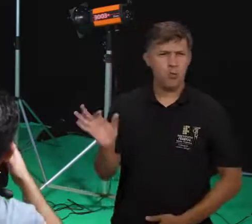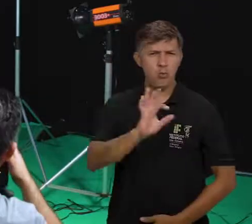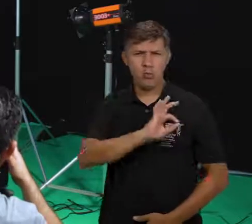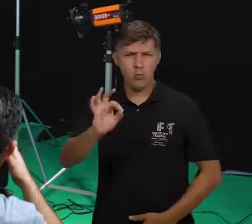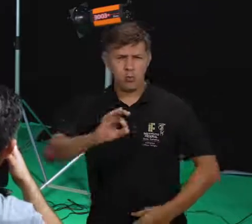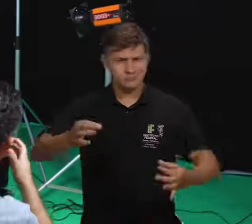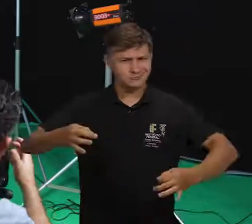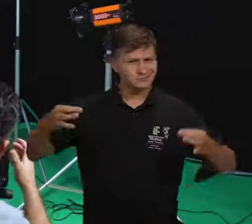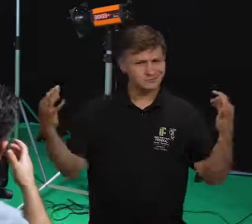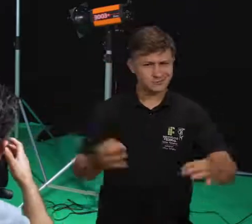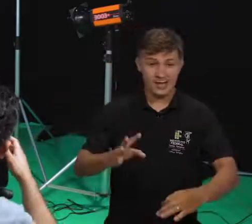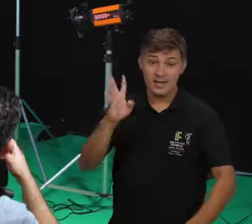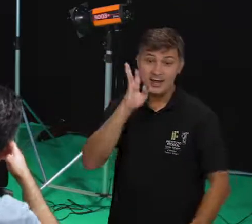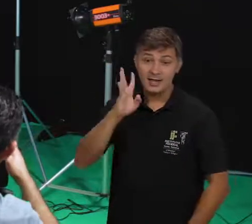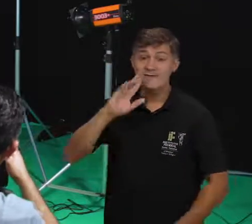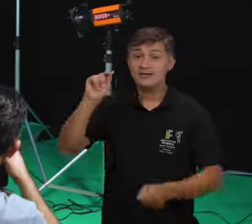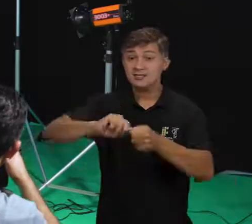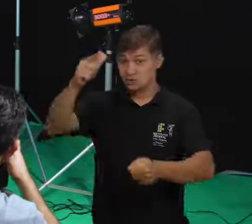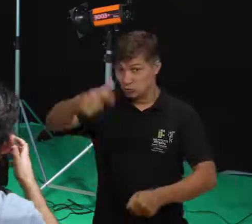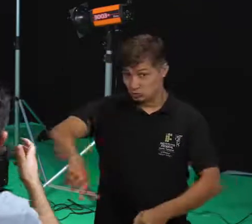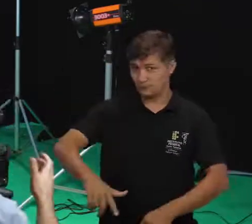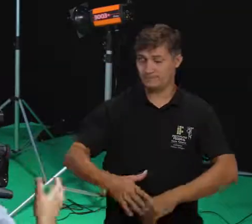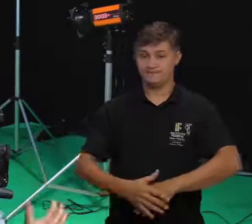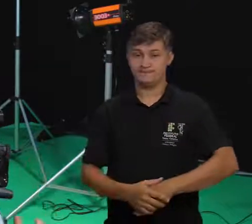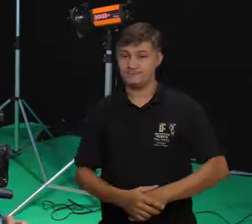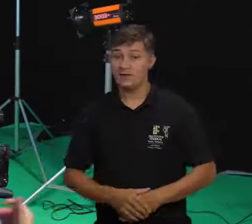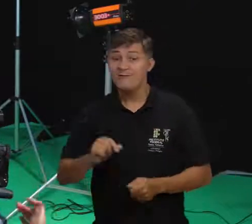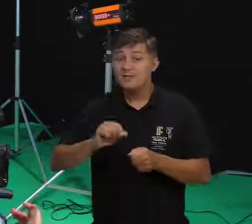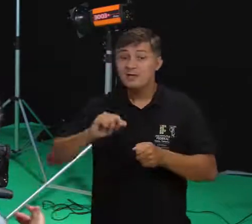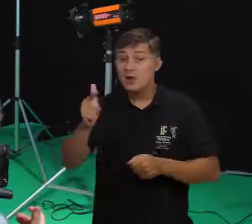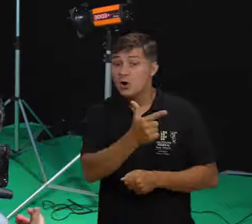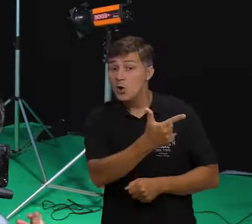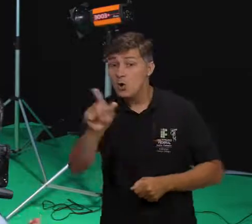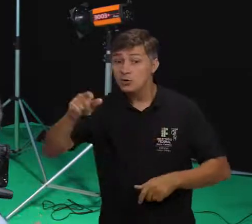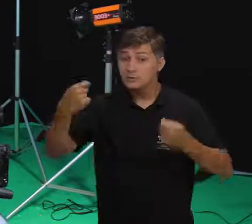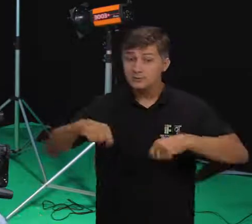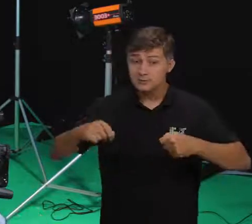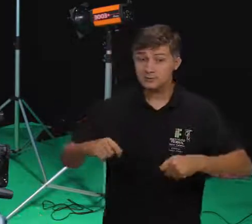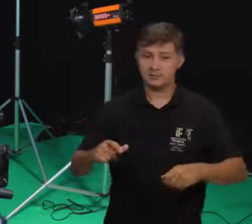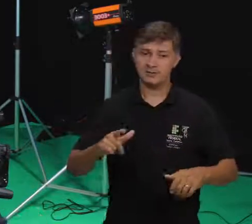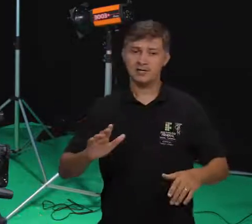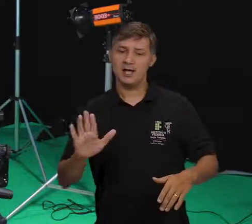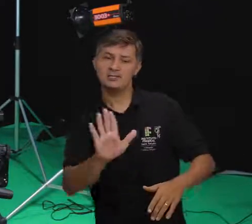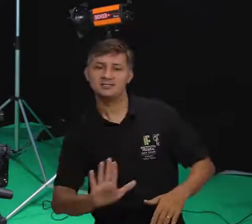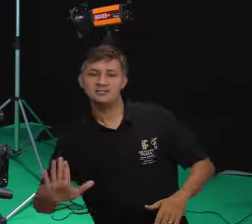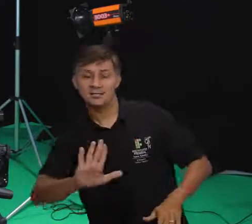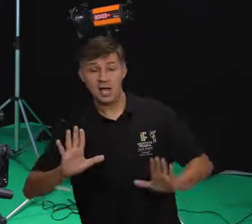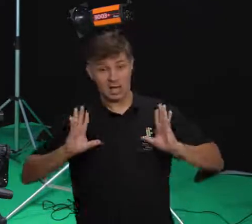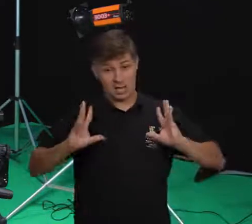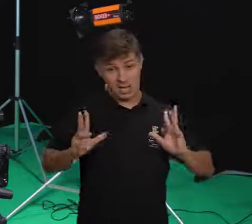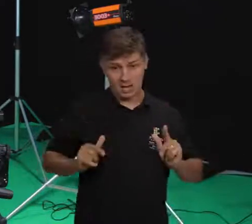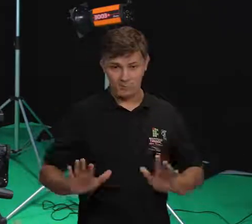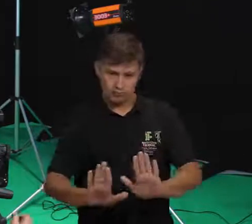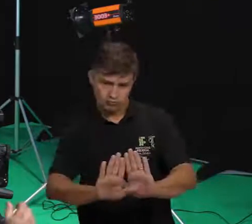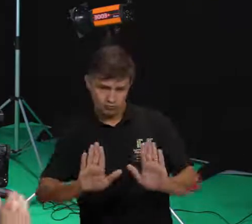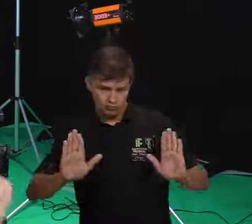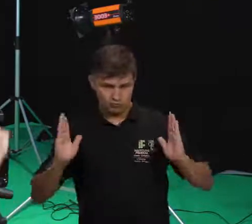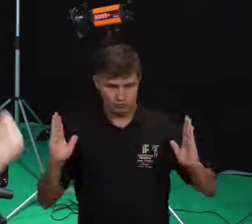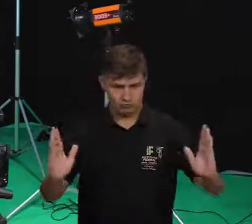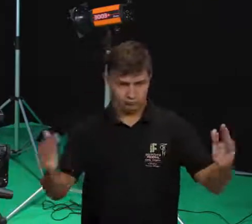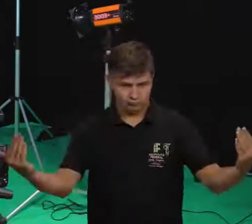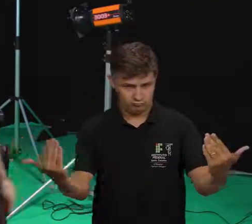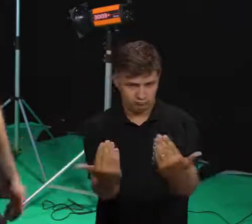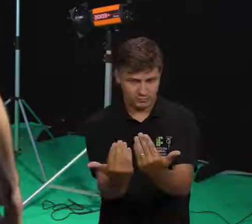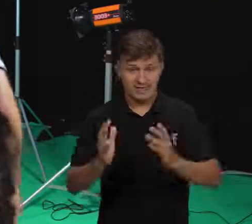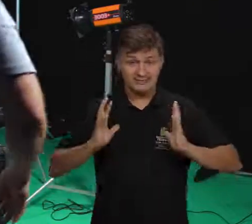Nossa, isso aí, deu certo, ficou legal, mas eu quero fazer mais uma. Para fazer outra eu preciso secar o aquário, eu vou secar o aquário então,